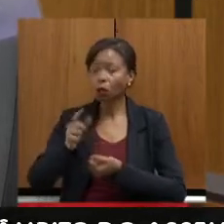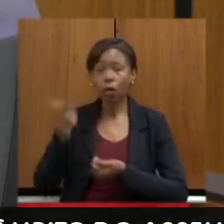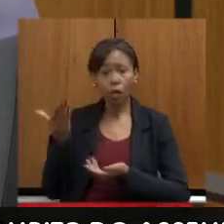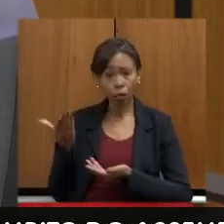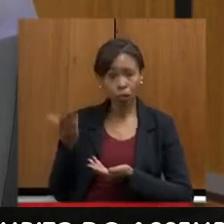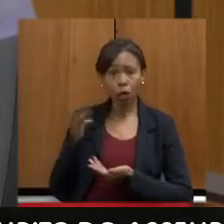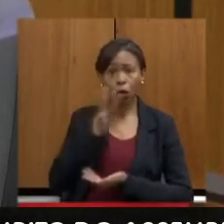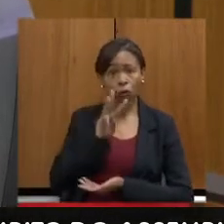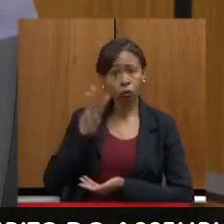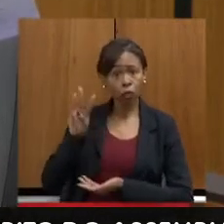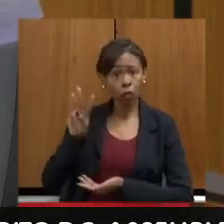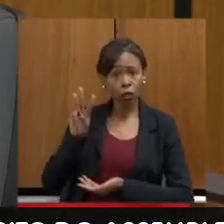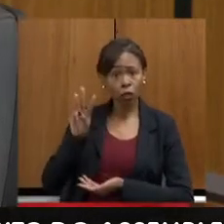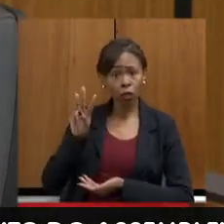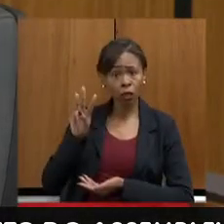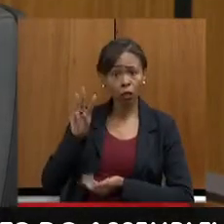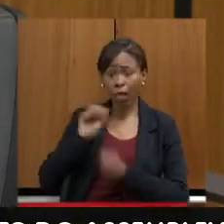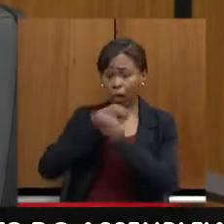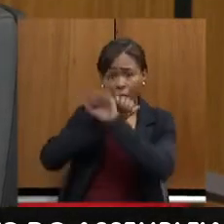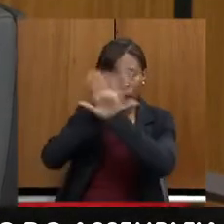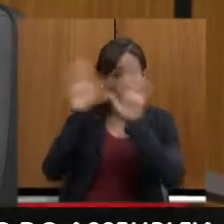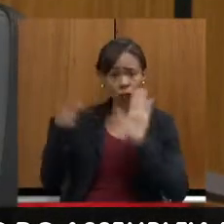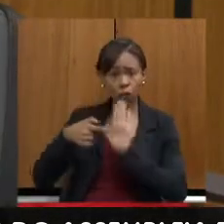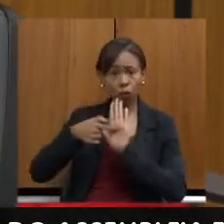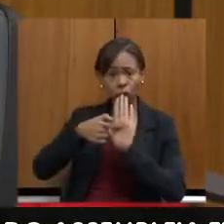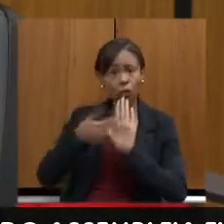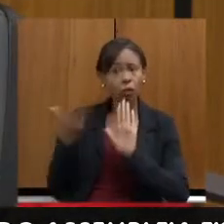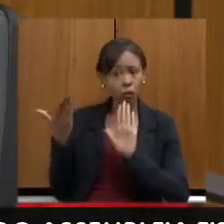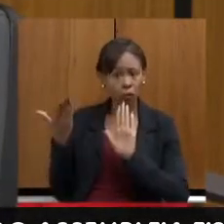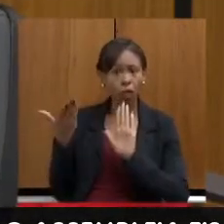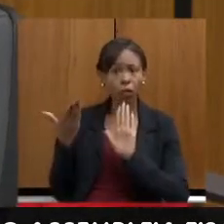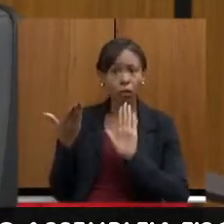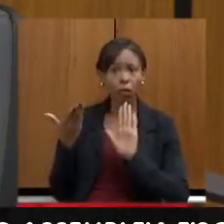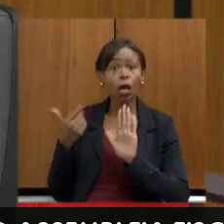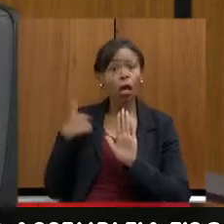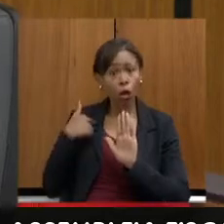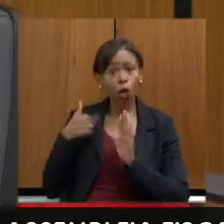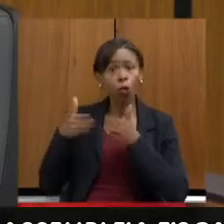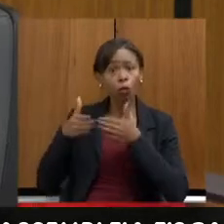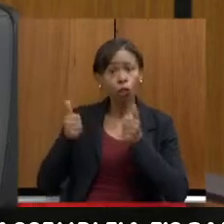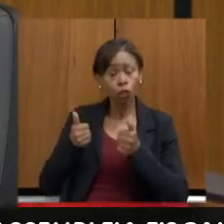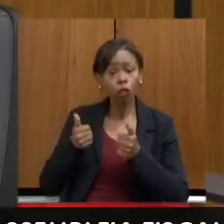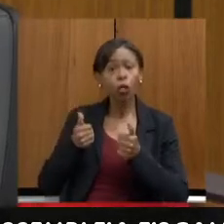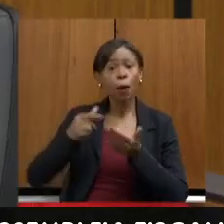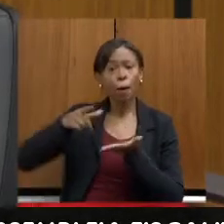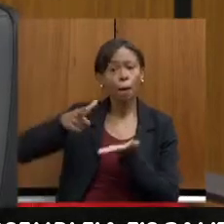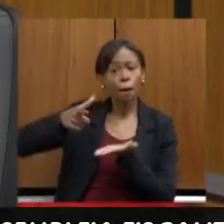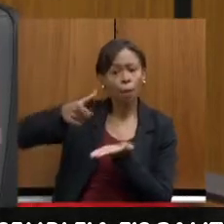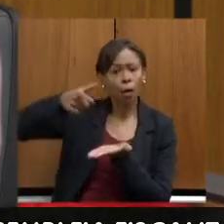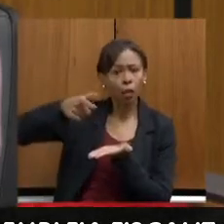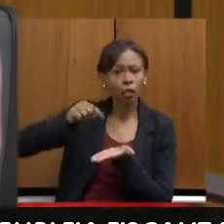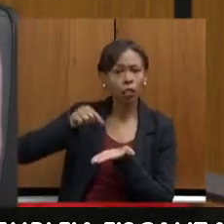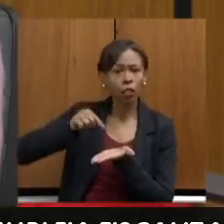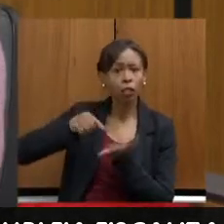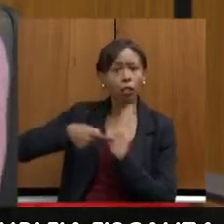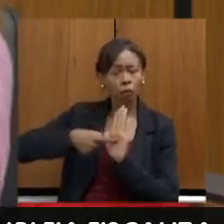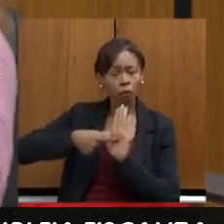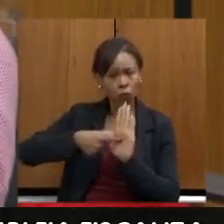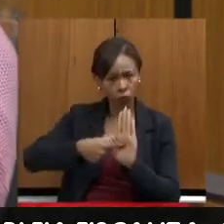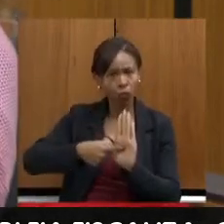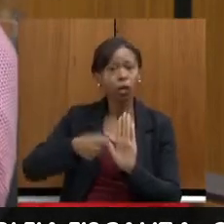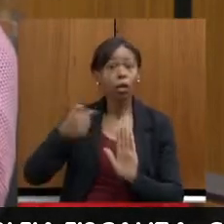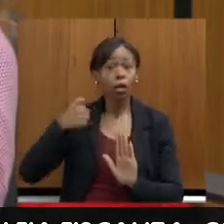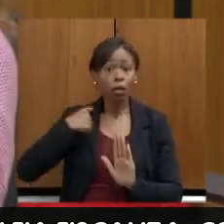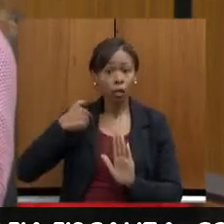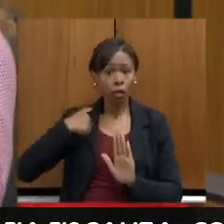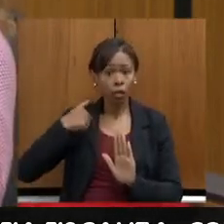aqui é não leu até pedir aqui o print onde estava escrito assim eu eu fiz